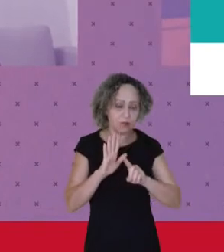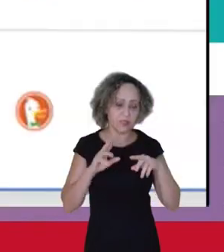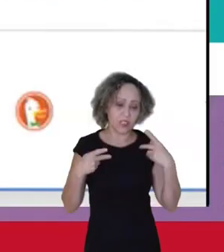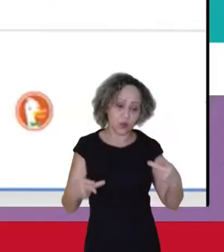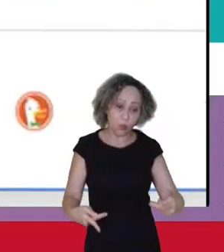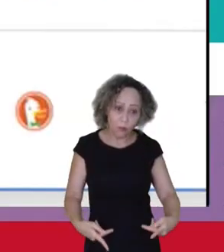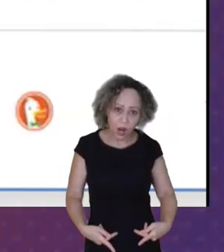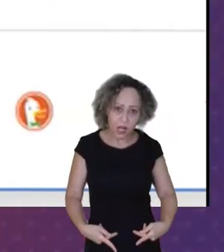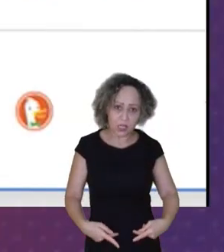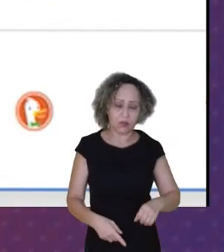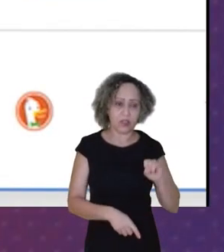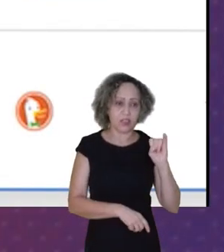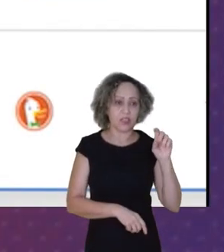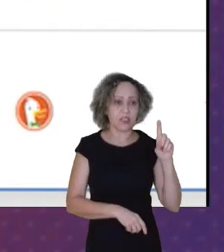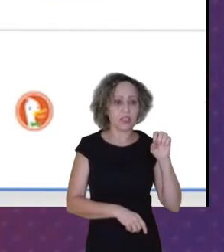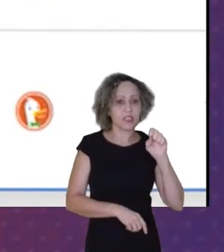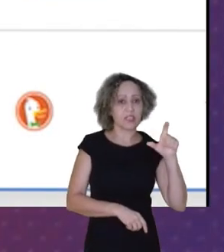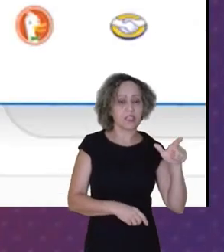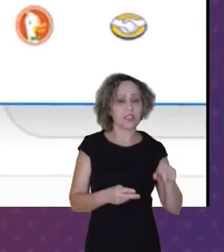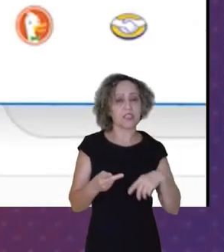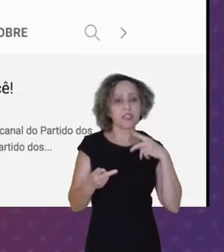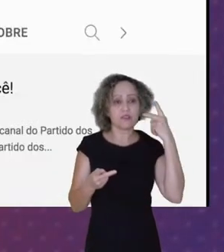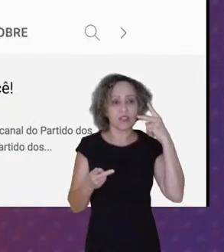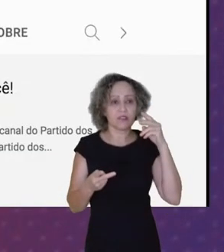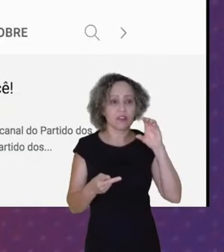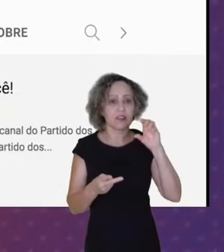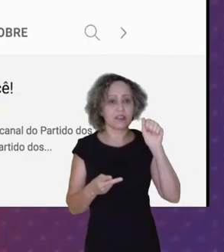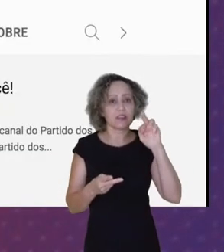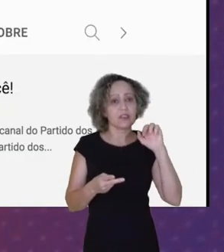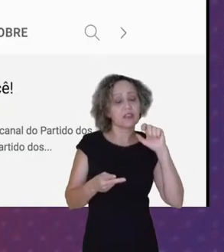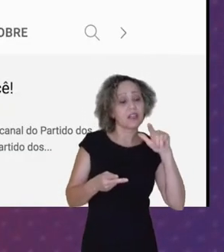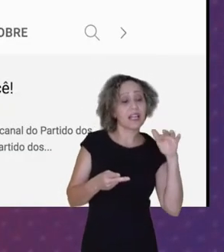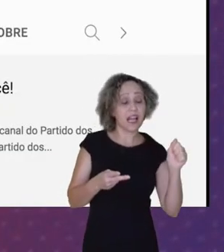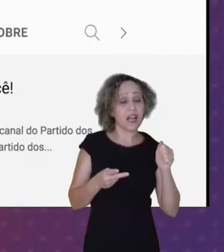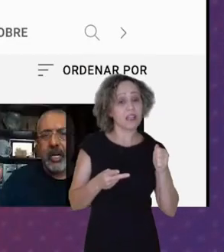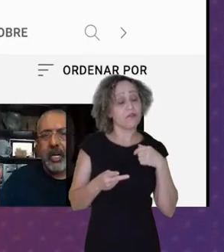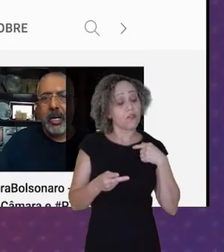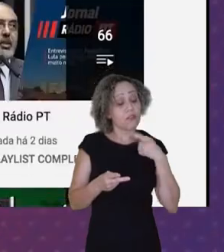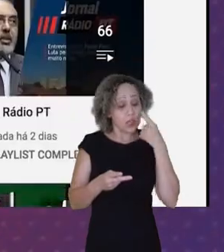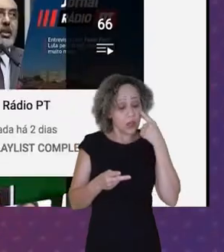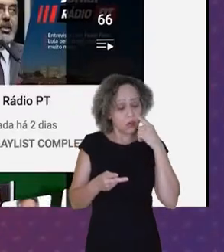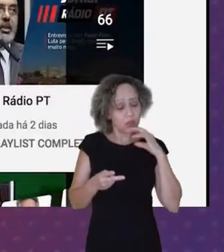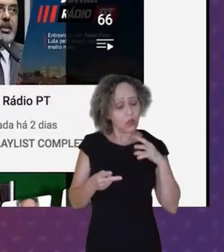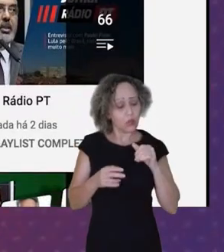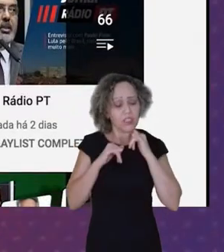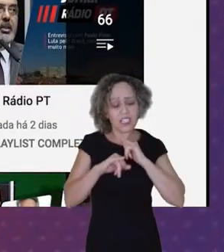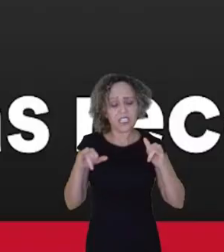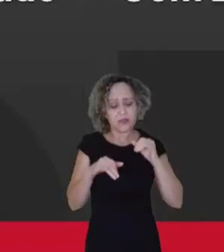Aires. Você encontra todos os nossos programas na playlist TV Elas por Elas Formação no